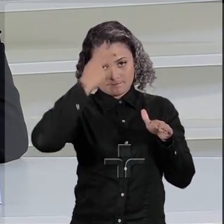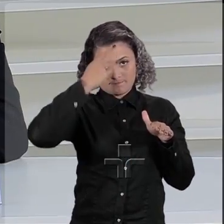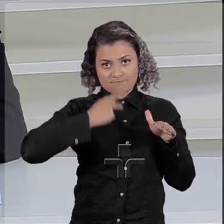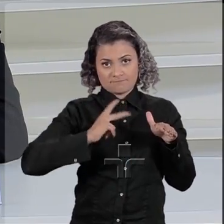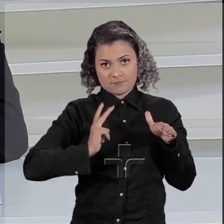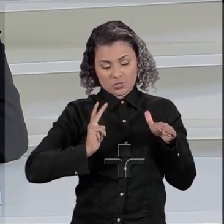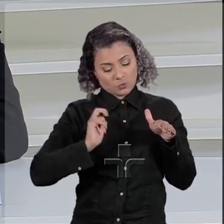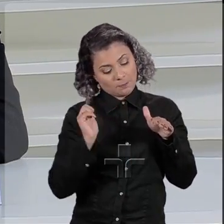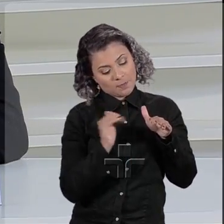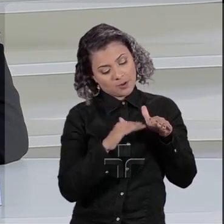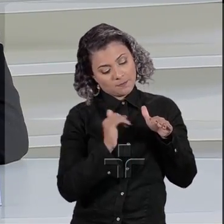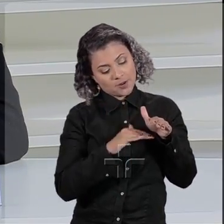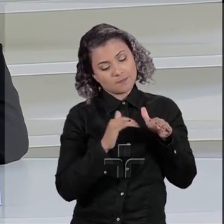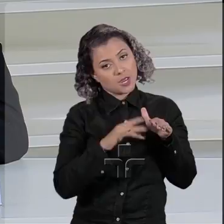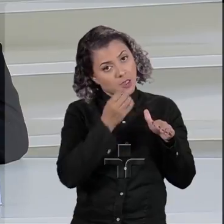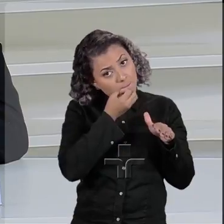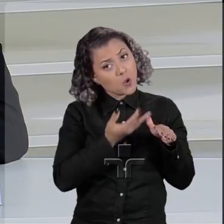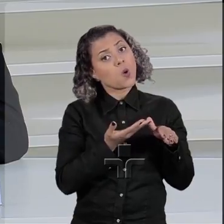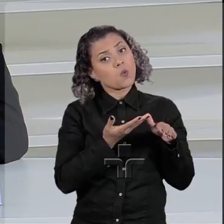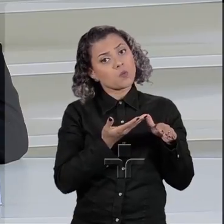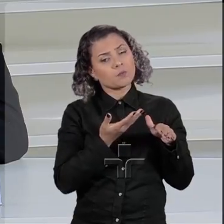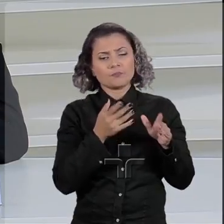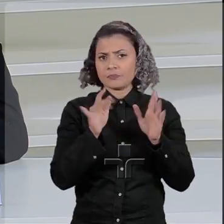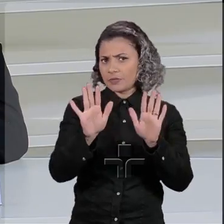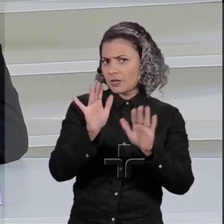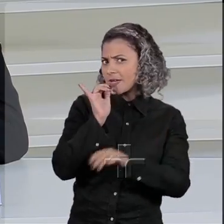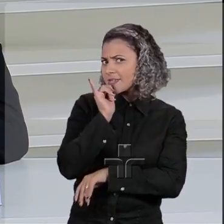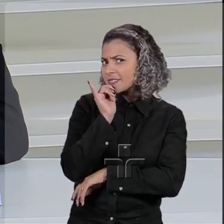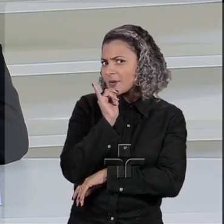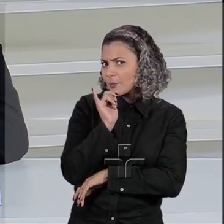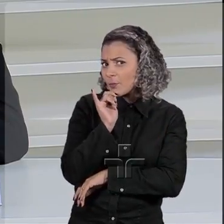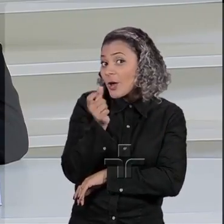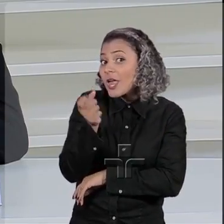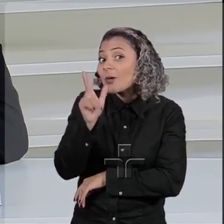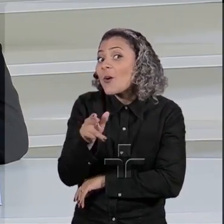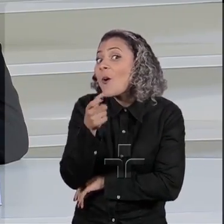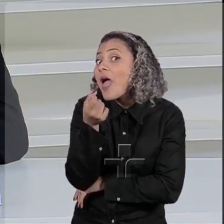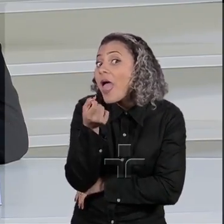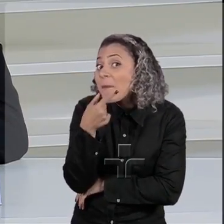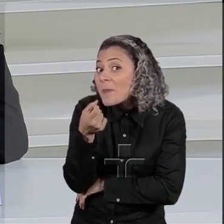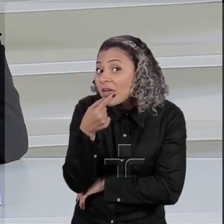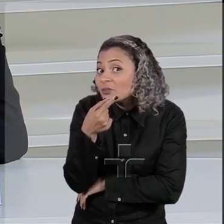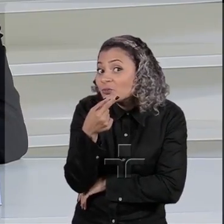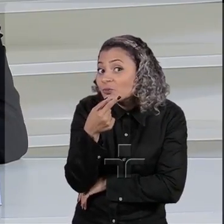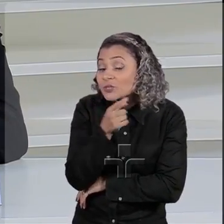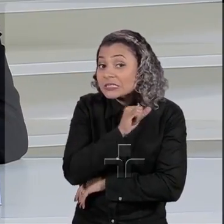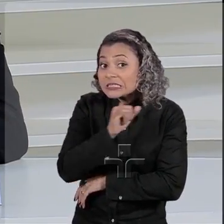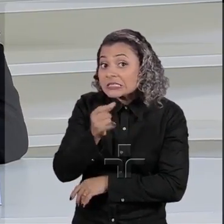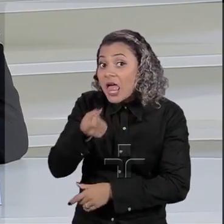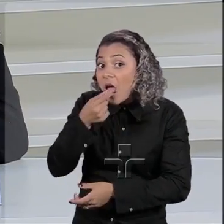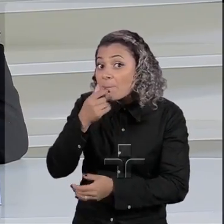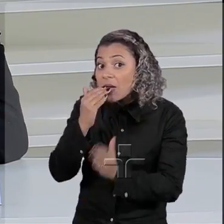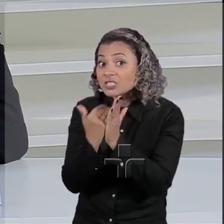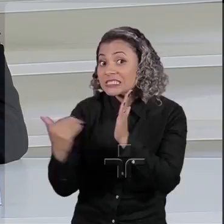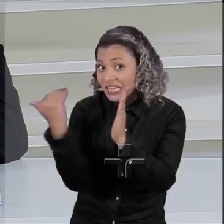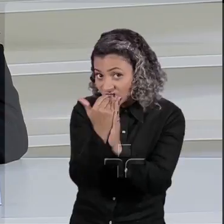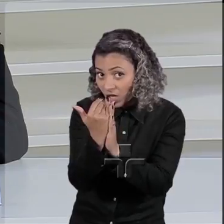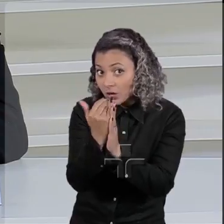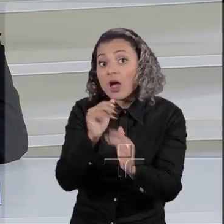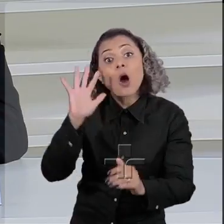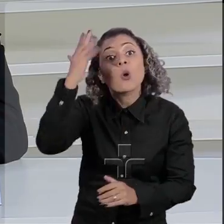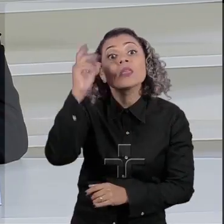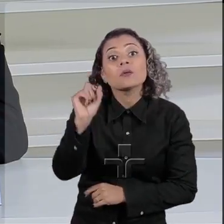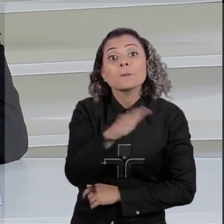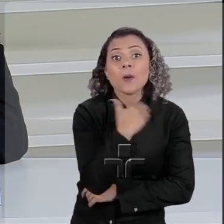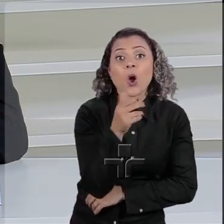como todo remédio, ele tem que ser dosado, porque senão ele vira veneno. Então, tem que ser dosado. E assim como a